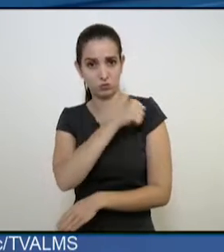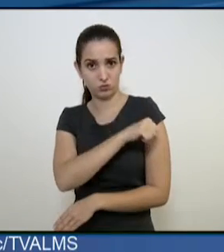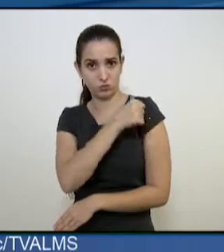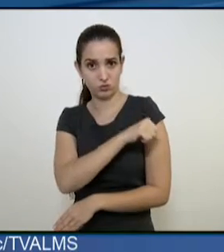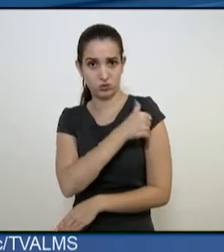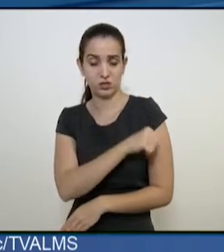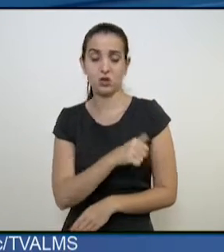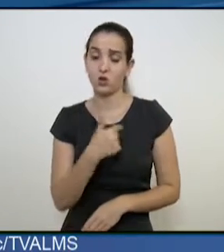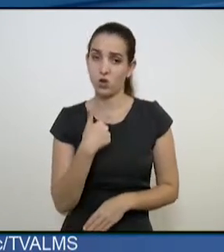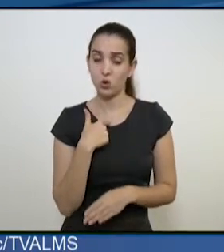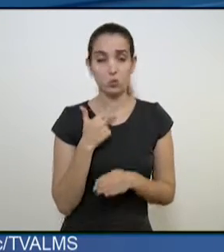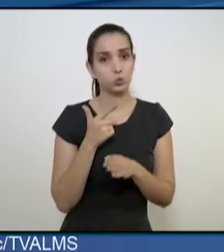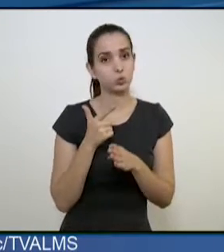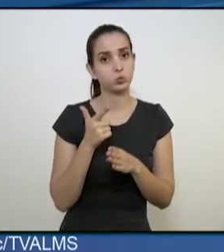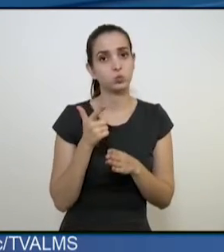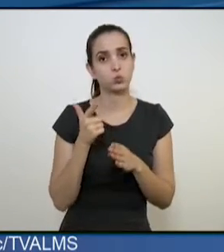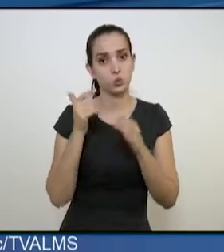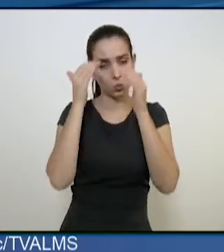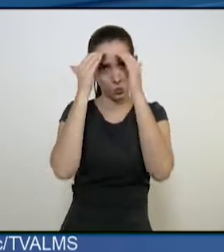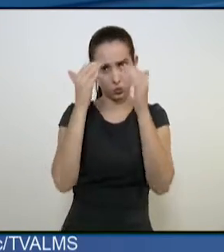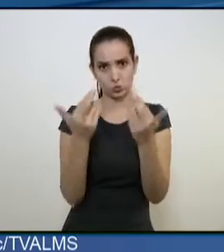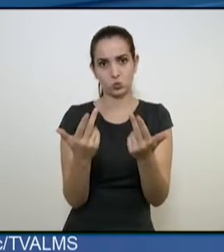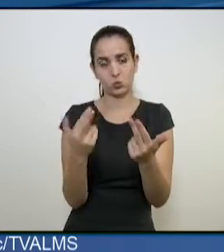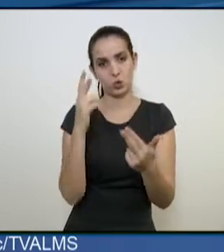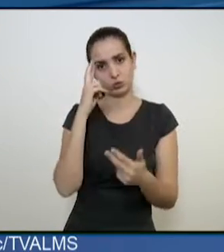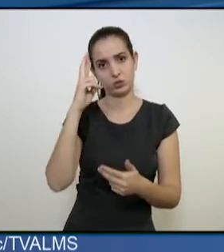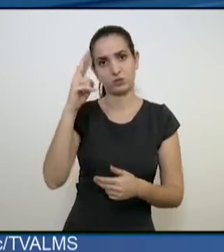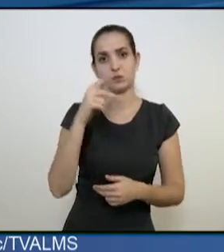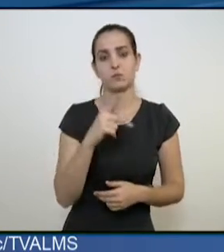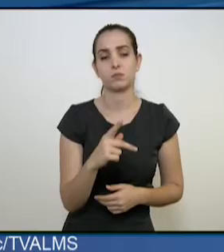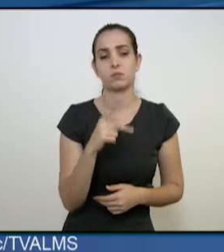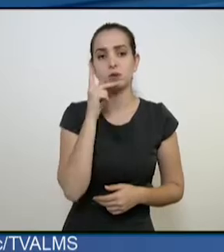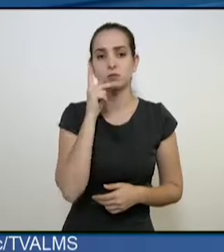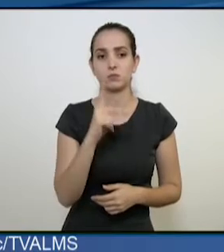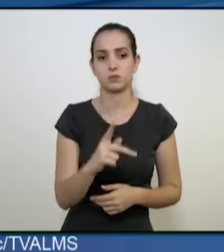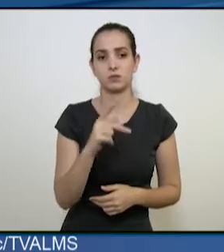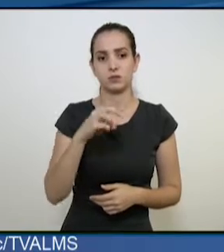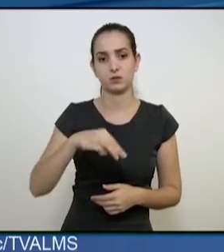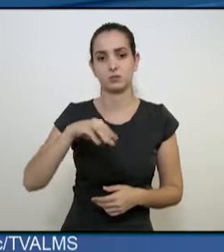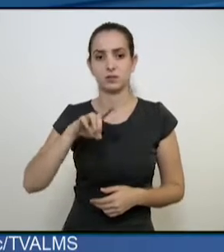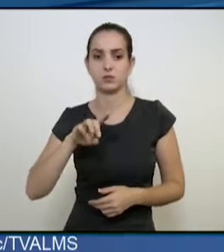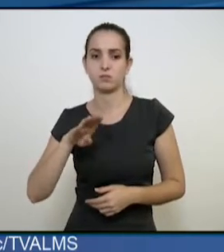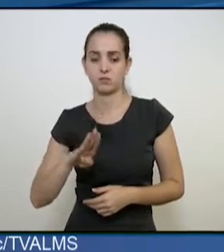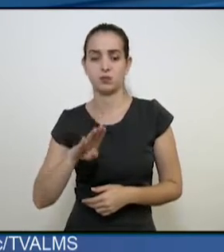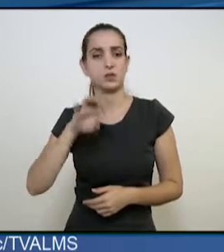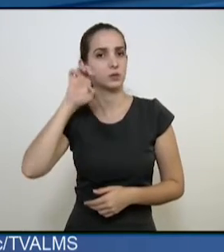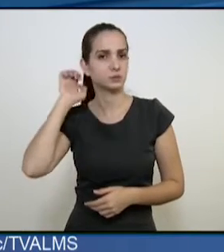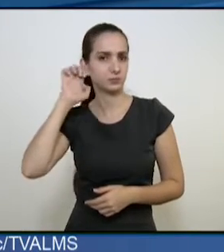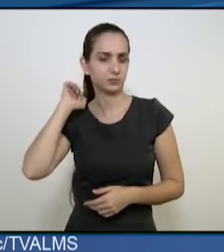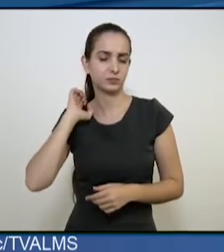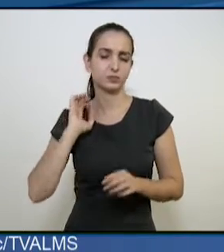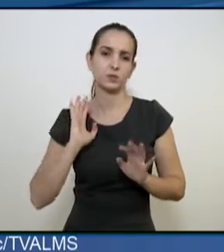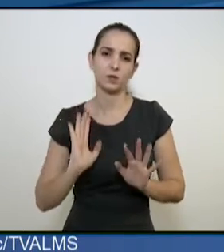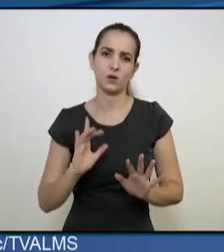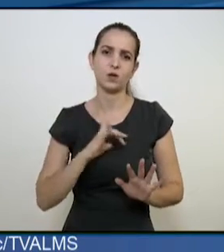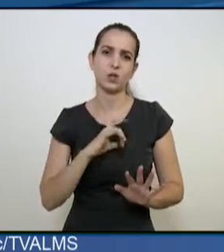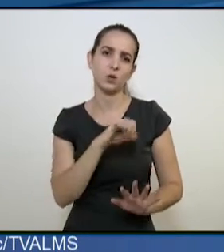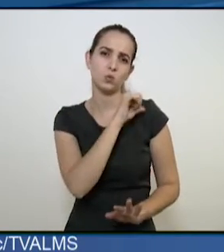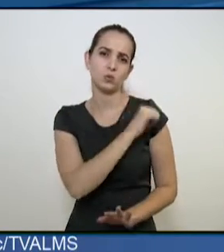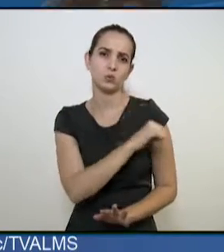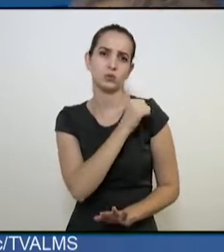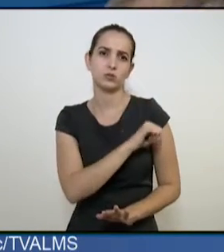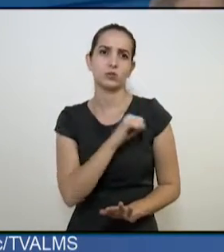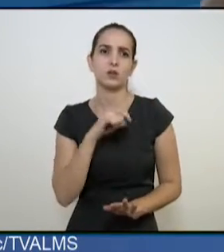vou na mesma linha do líder do PMDB, Eduardo Rocha. O Rio de Janeiro virou